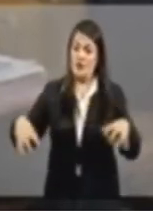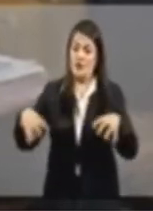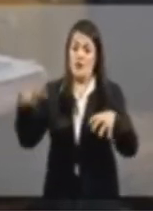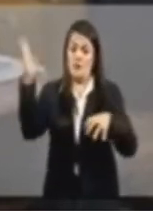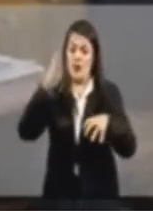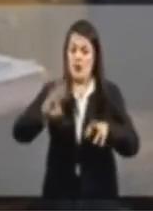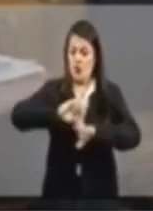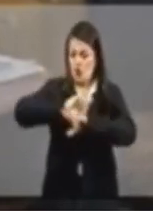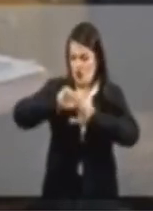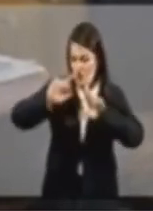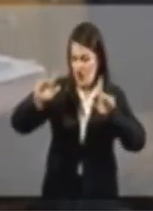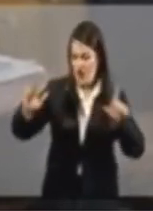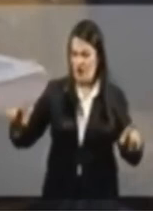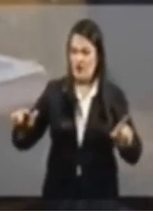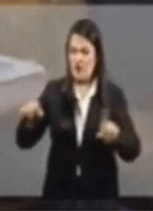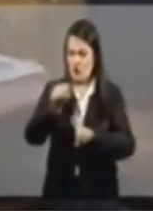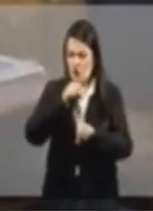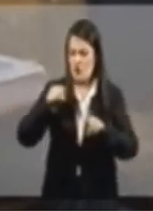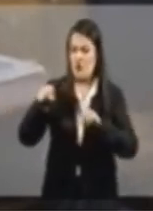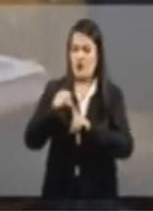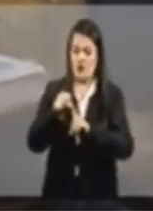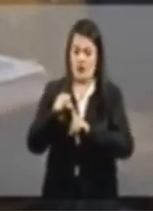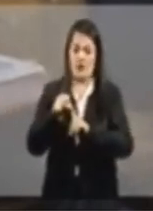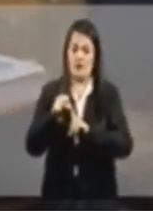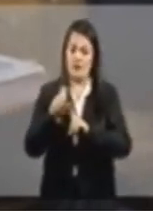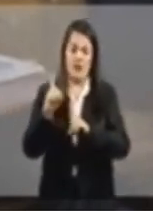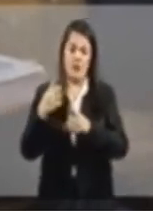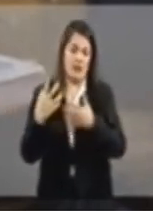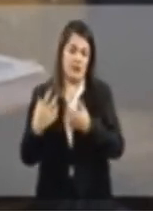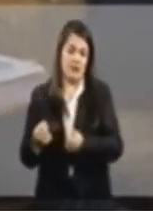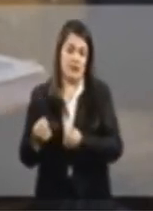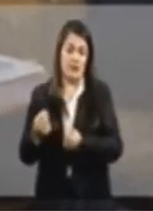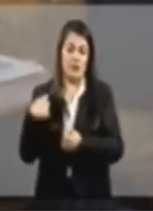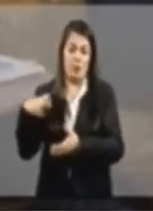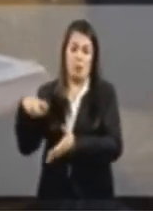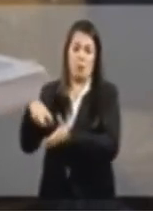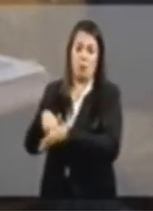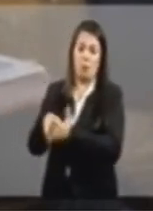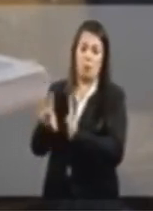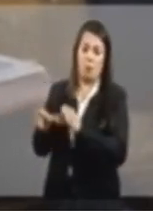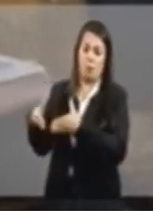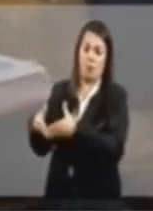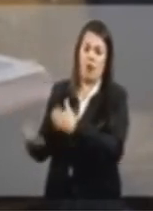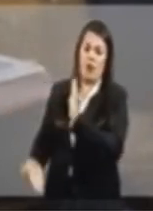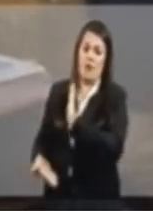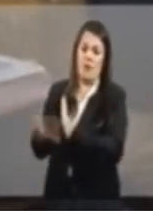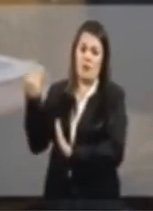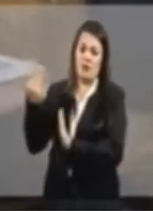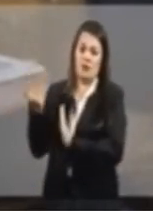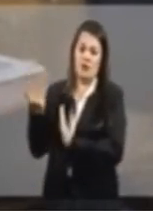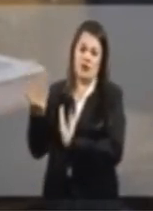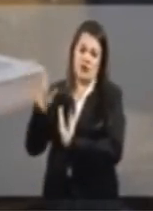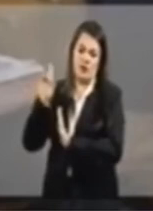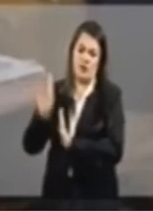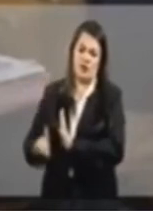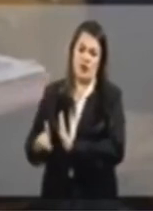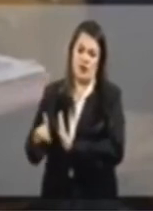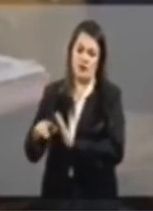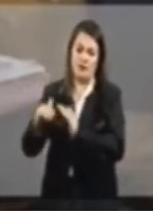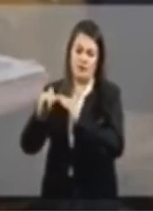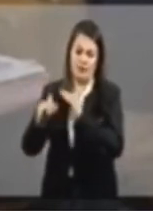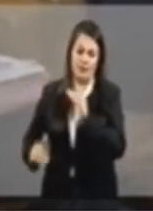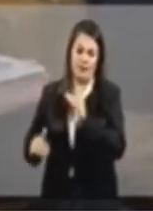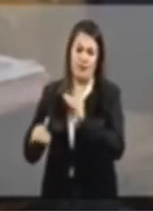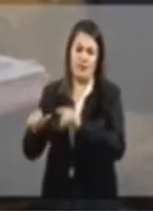permite mais facilmente à aceitação e racional da privação de direitos de parte da população ainda